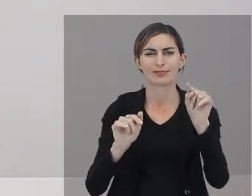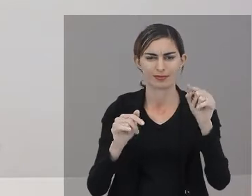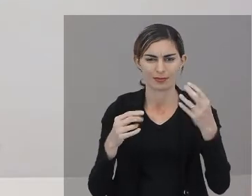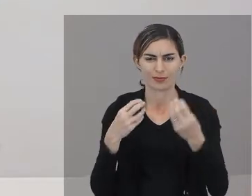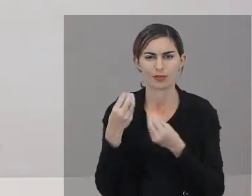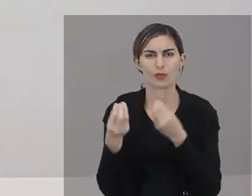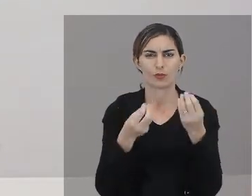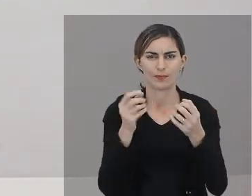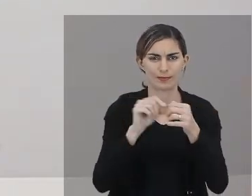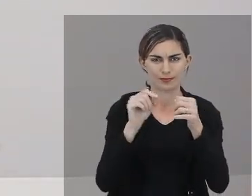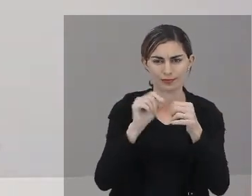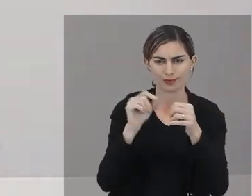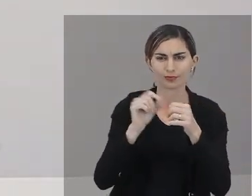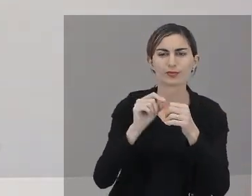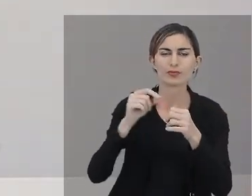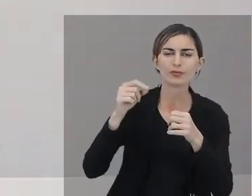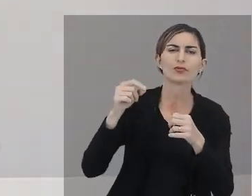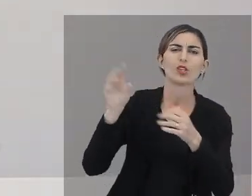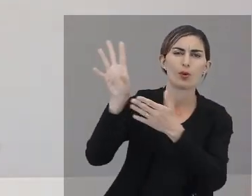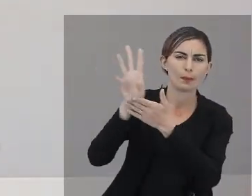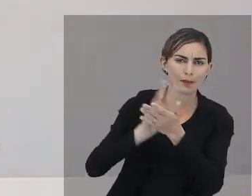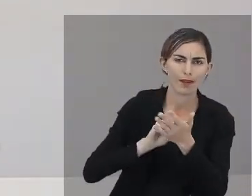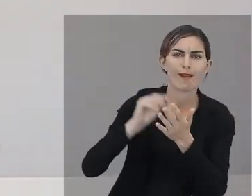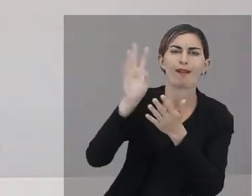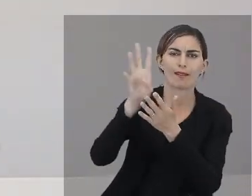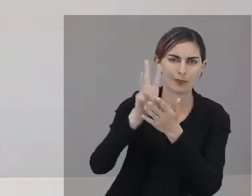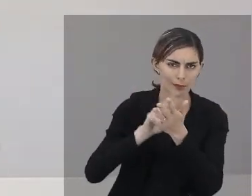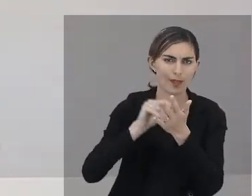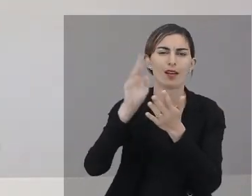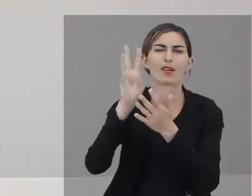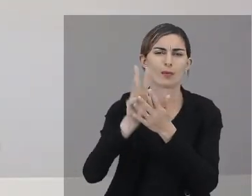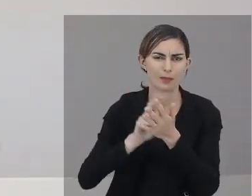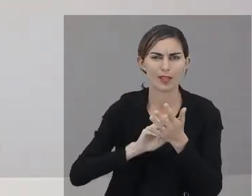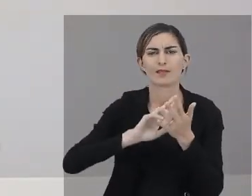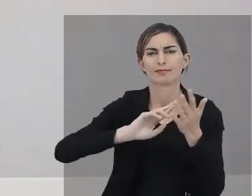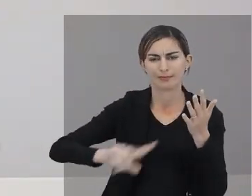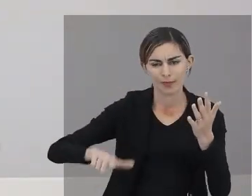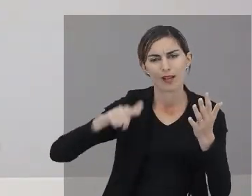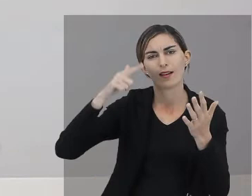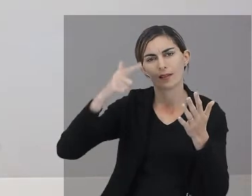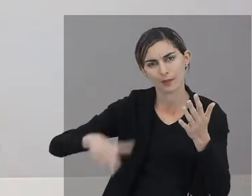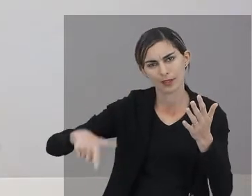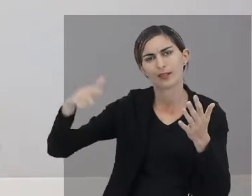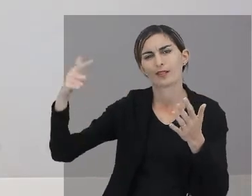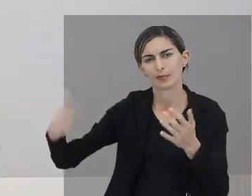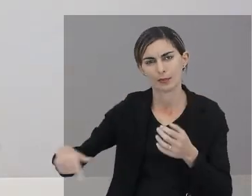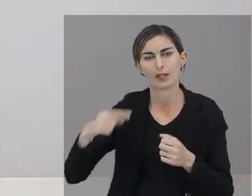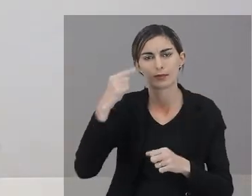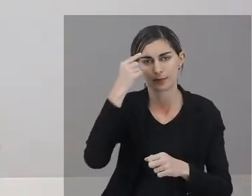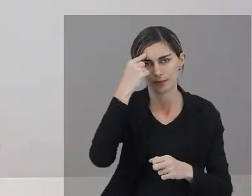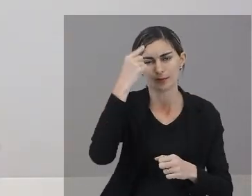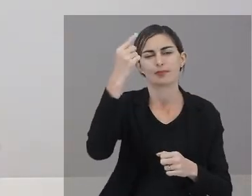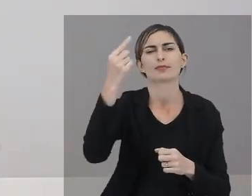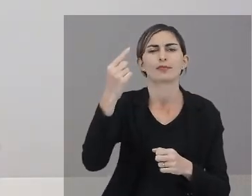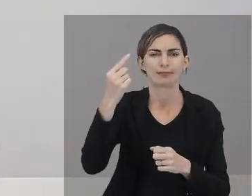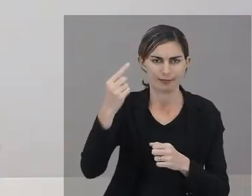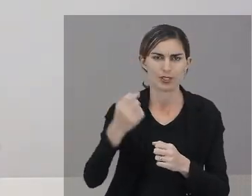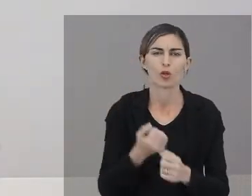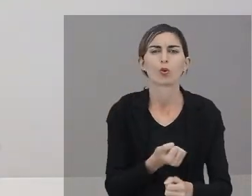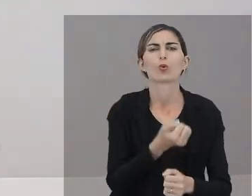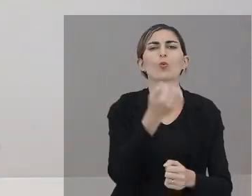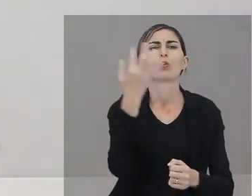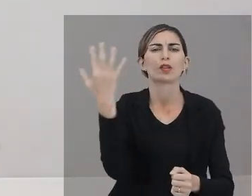no avião. Vamos fazer essa repetição várias vezes, onde podemos ter a ideia